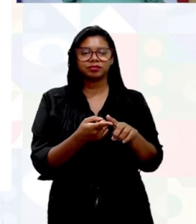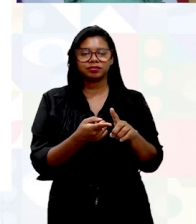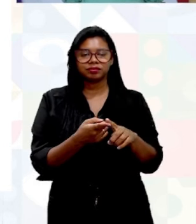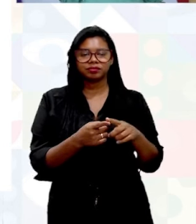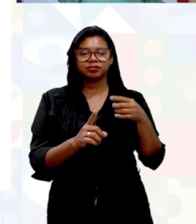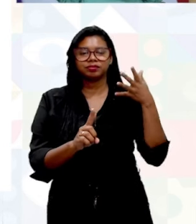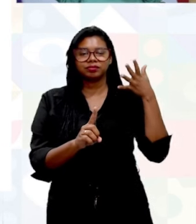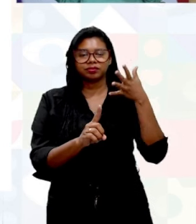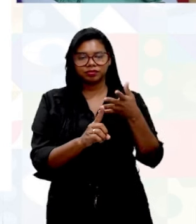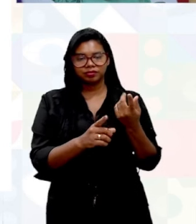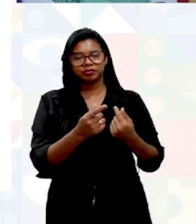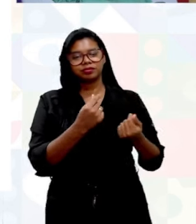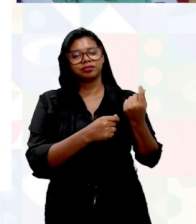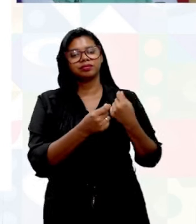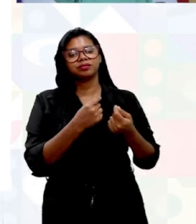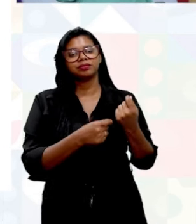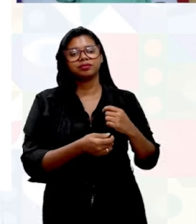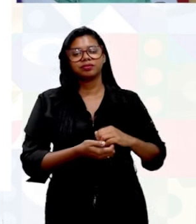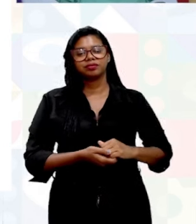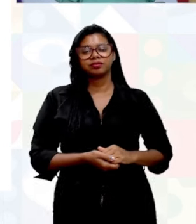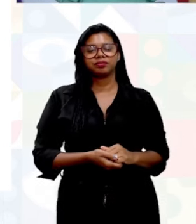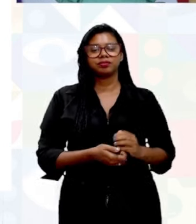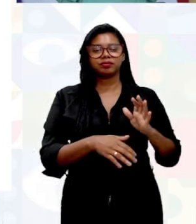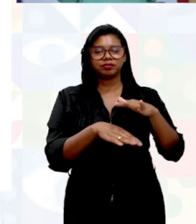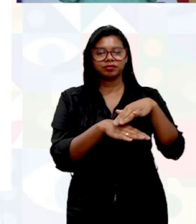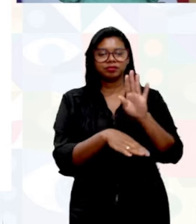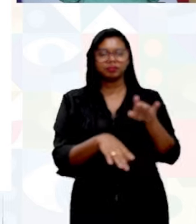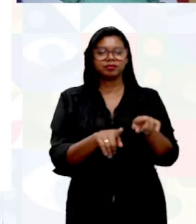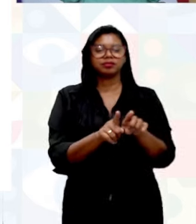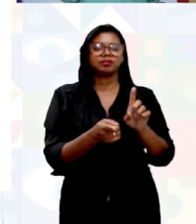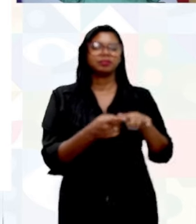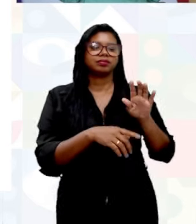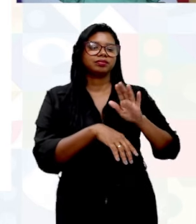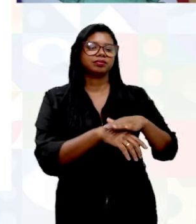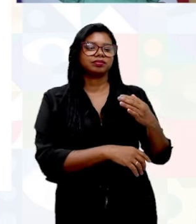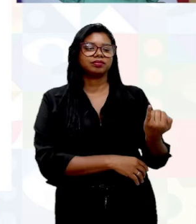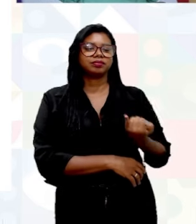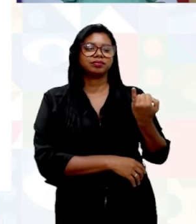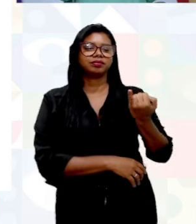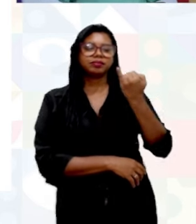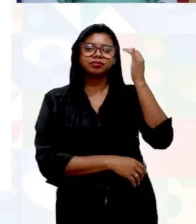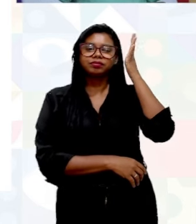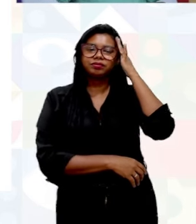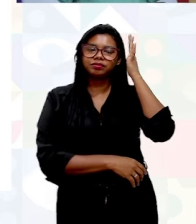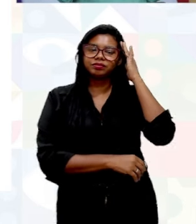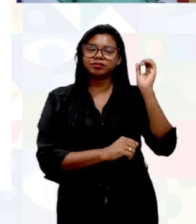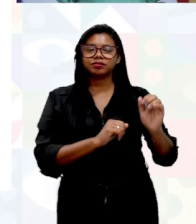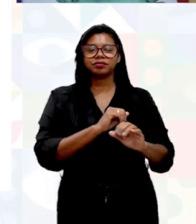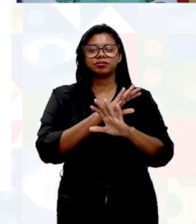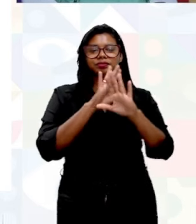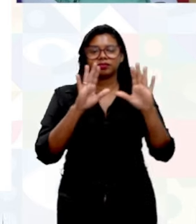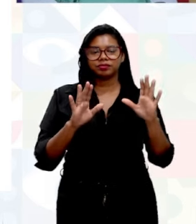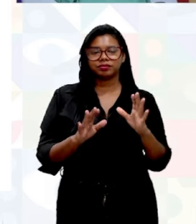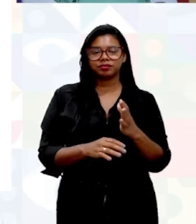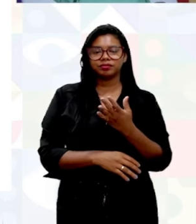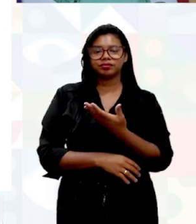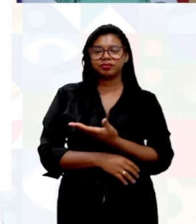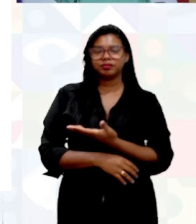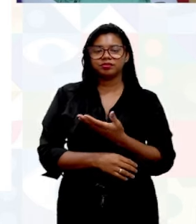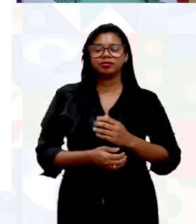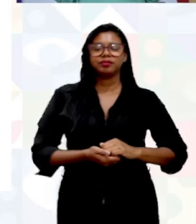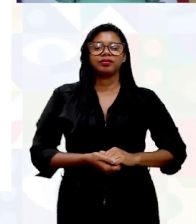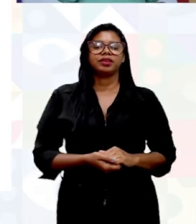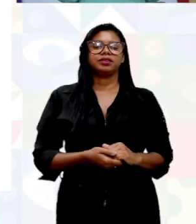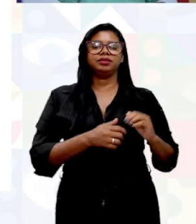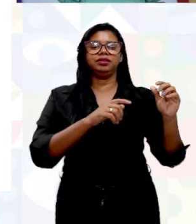no momento da negociação, tá? Mas é importante você entender cada cenário, tá? Então, olha aí no